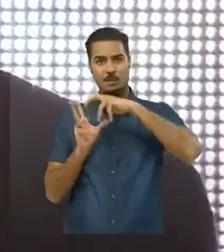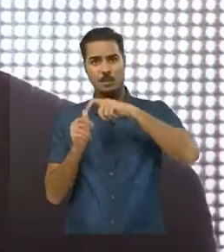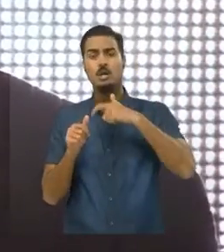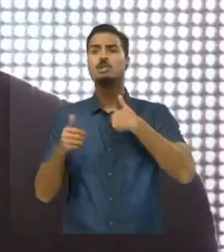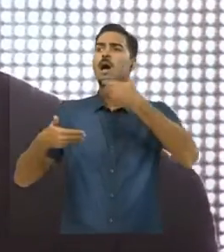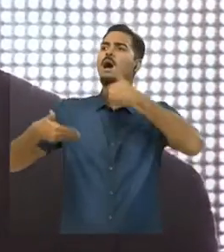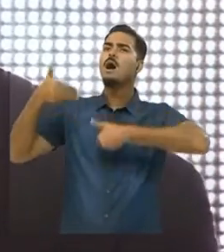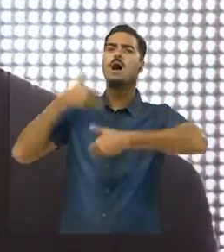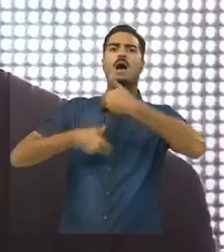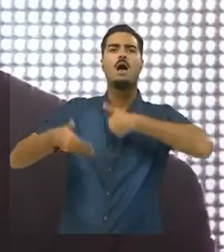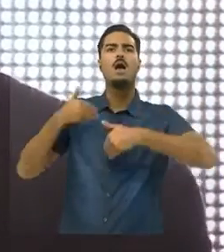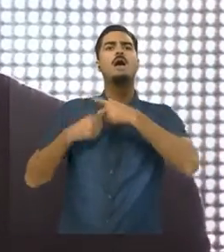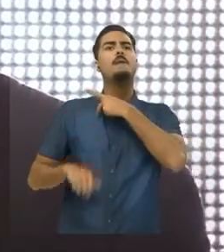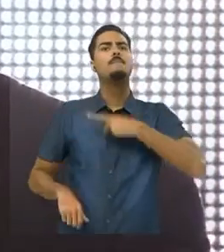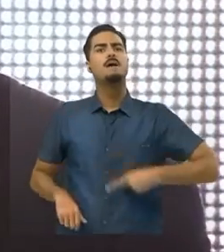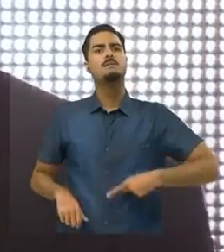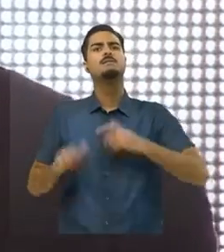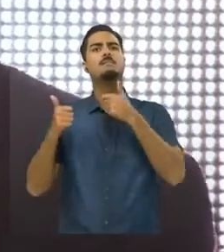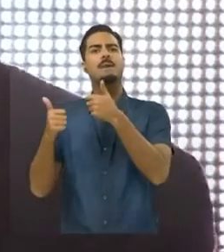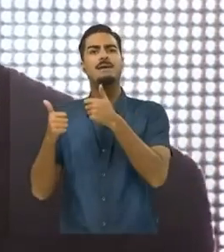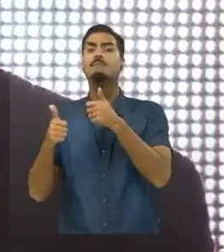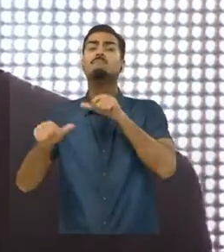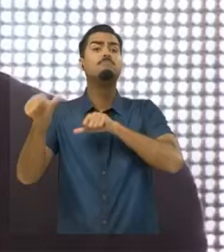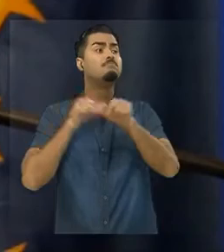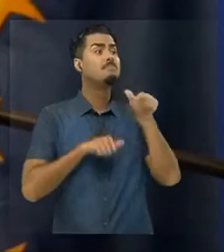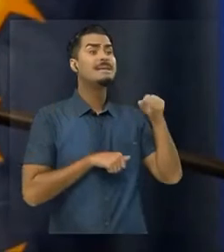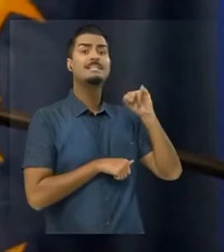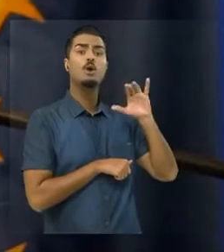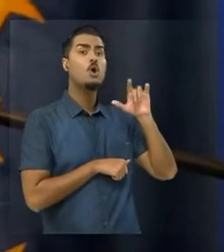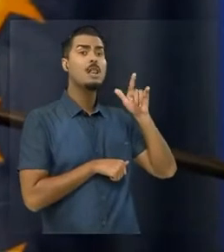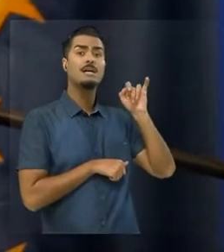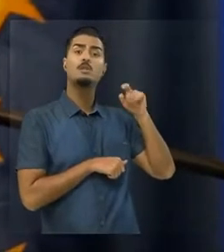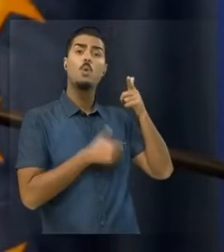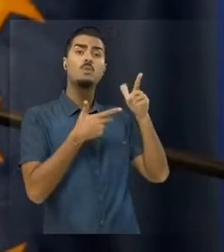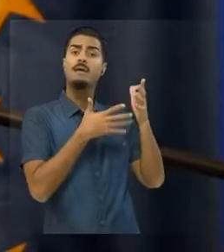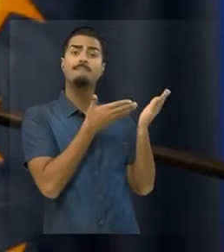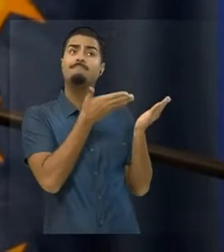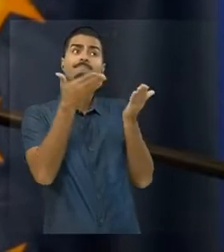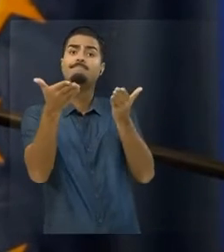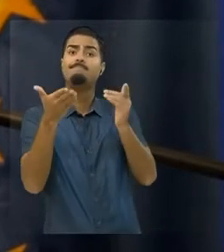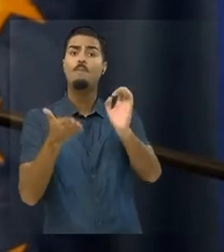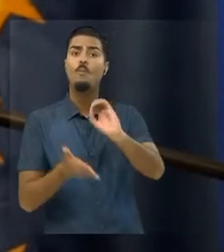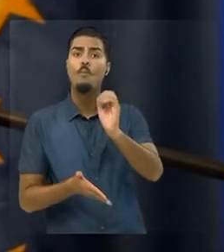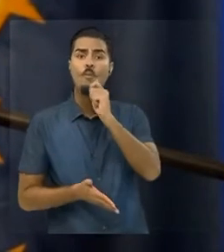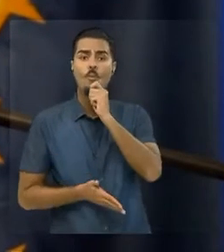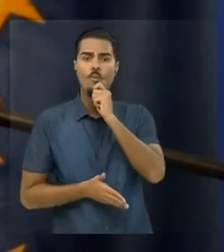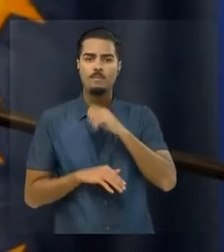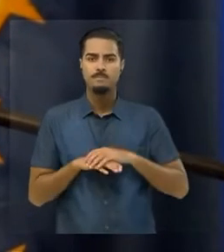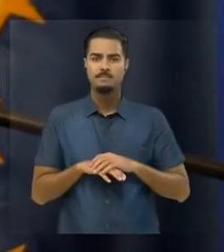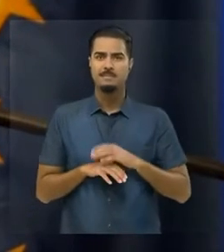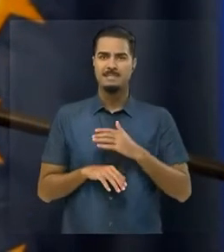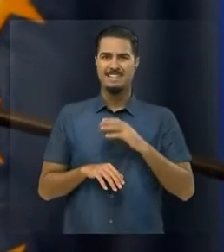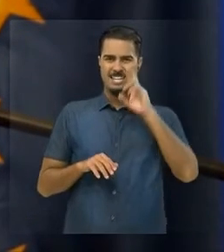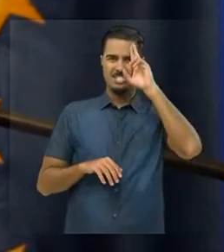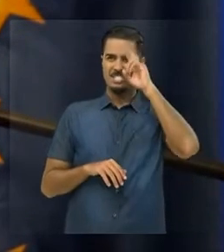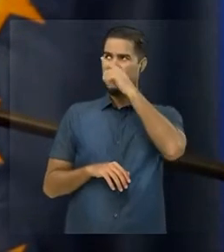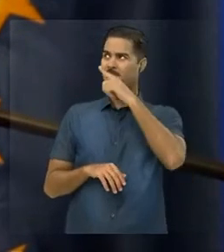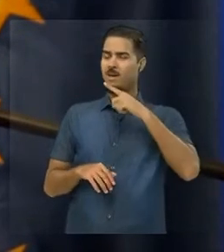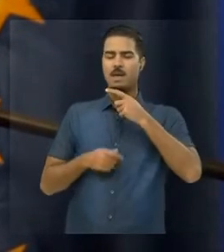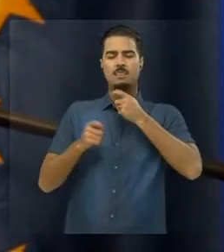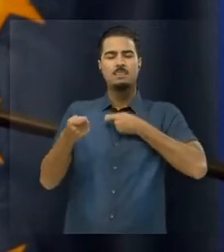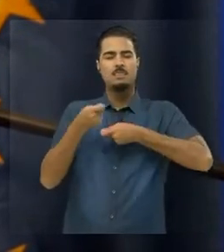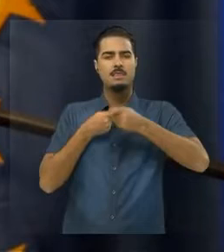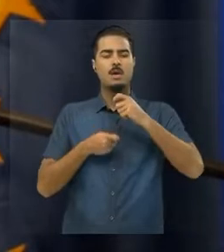recebido por chefes de Estado, ao contrário de Nicolás Maduro. A decisão contra Guaidó foi criticada pela chefe da diplomacia da